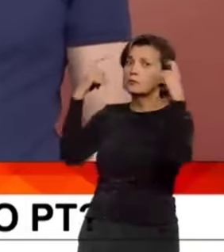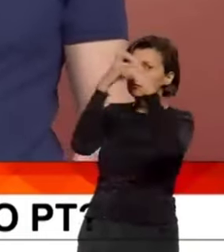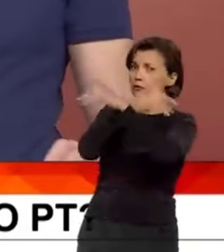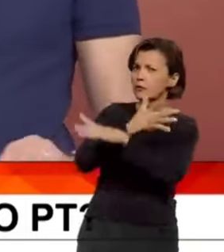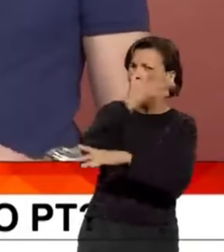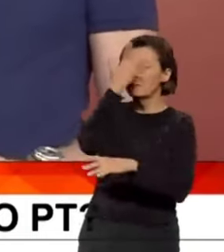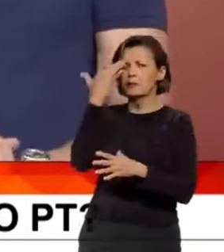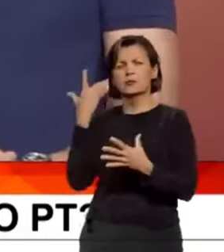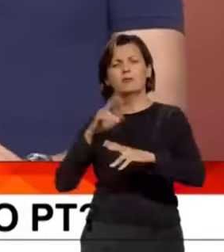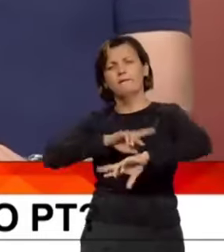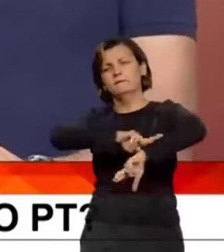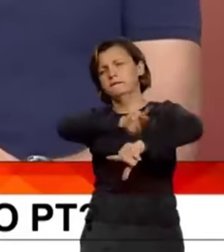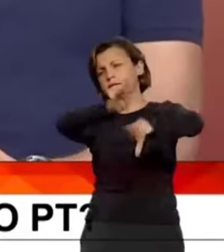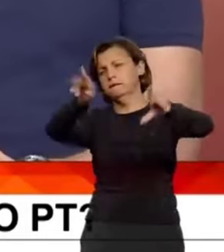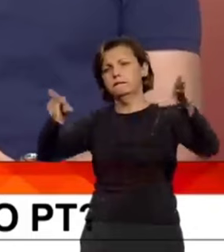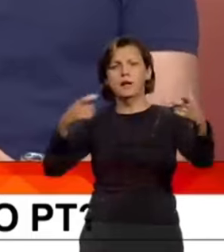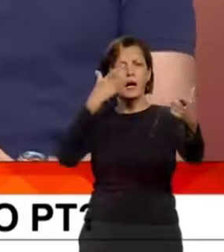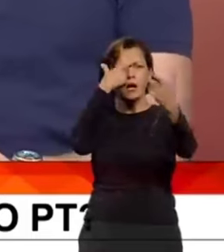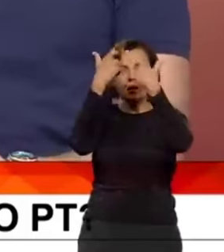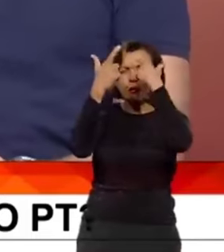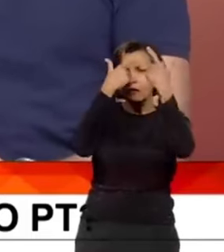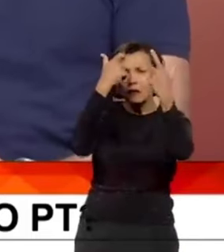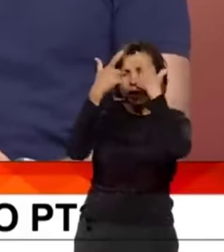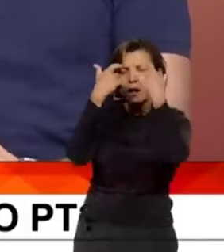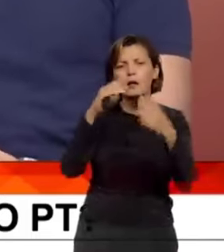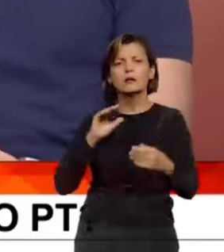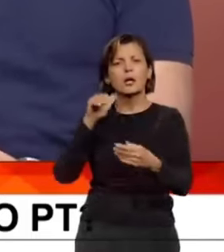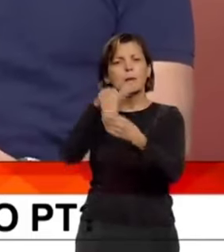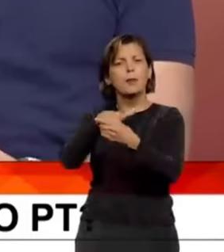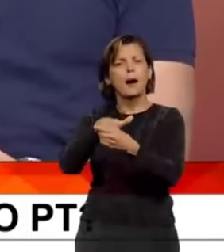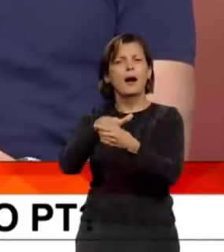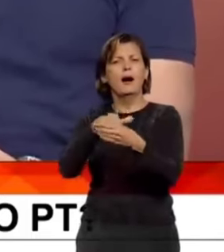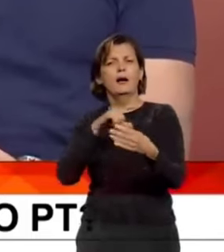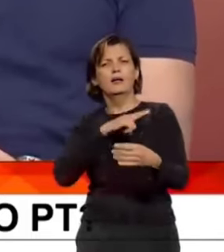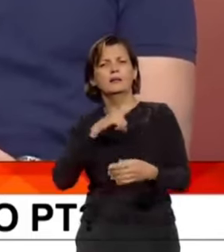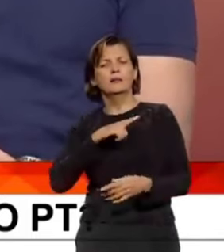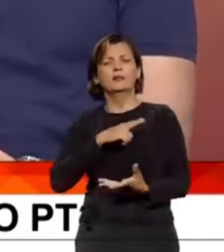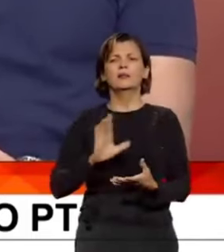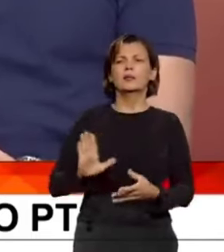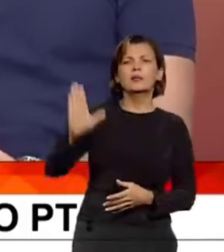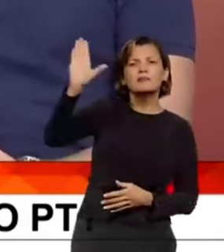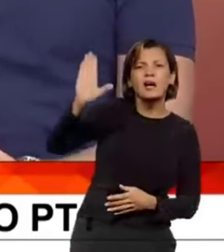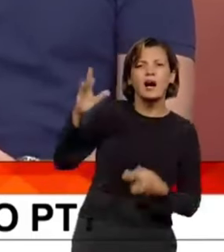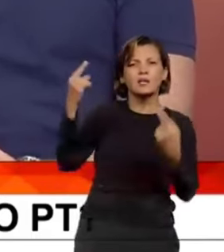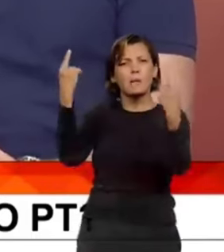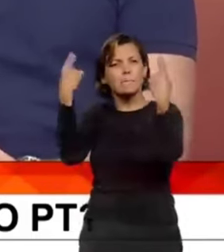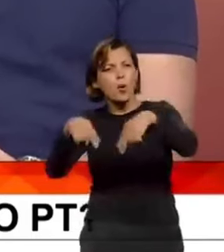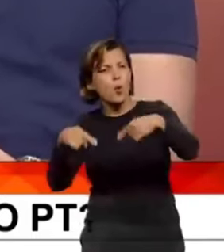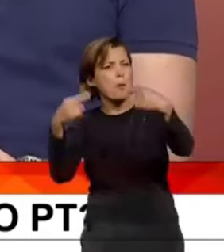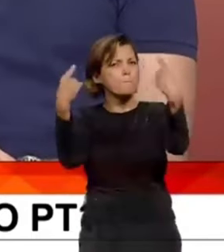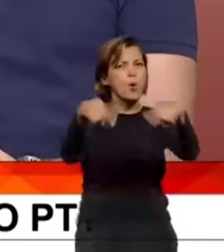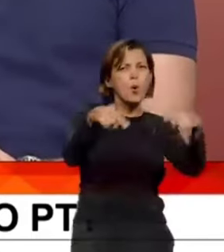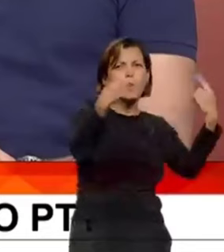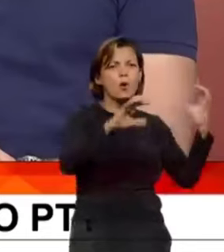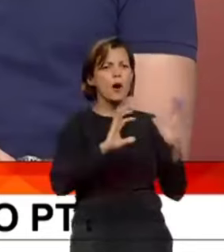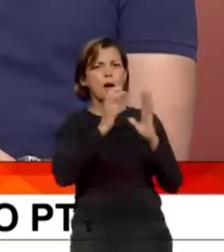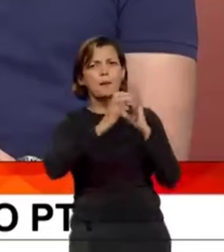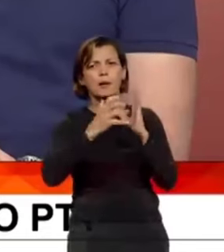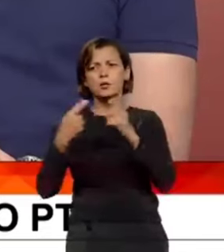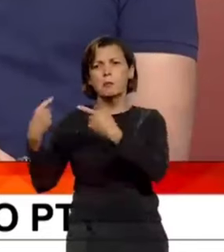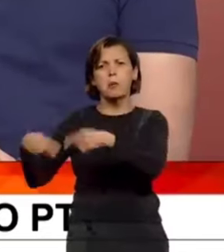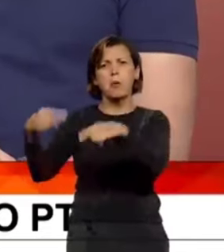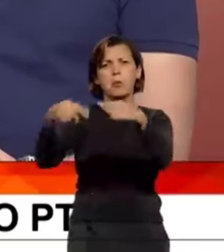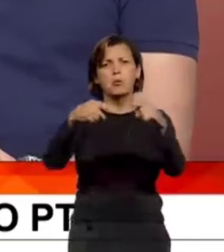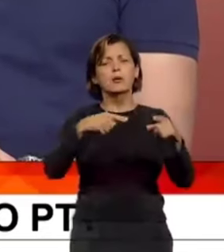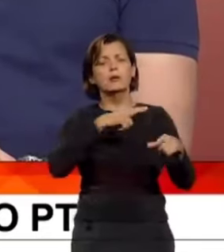porque são muitas pessoas muitas ideias diferentes você tem eleições que disputam candidatos com candidatos partidos com